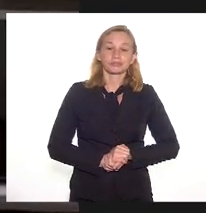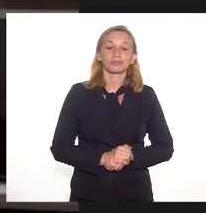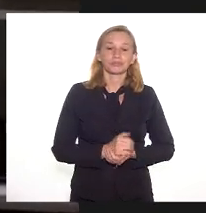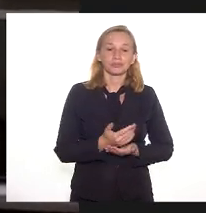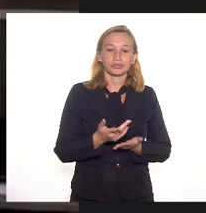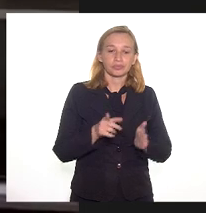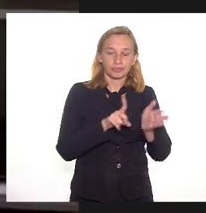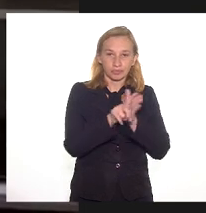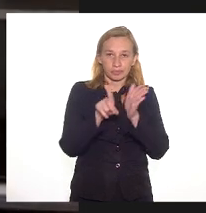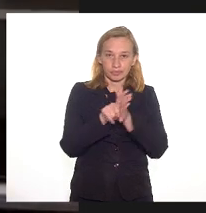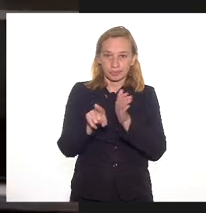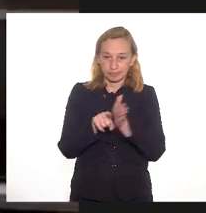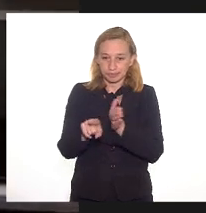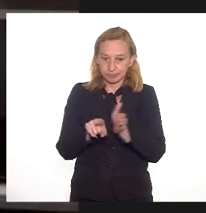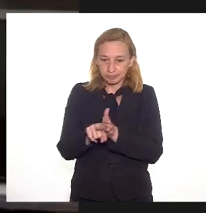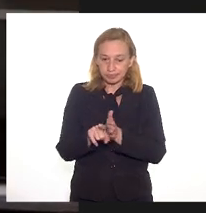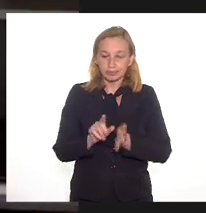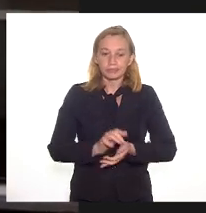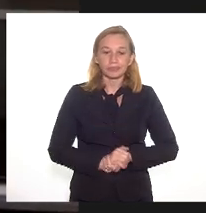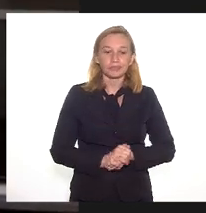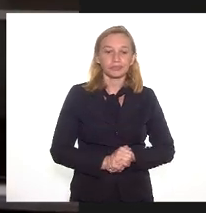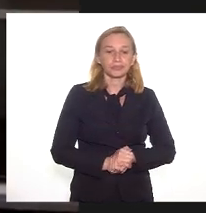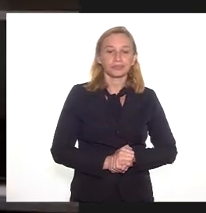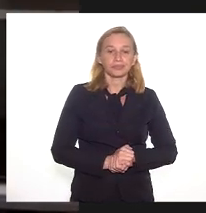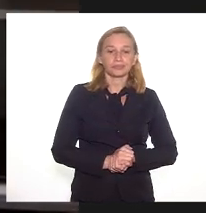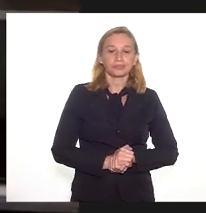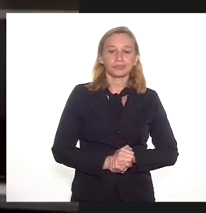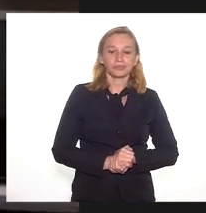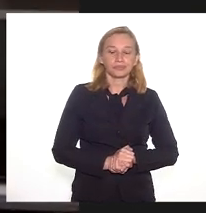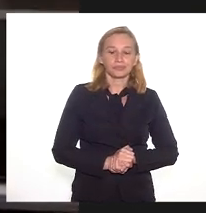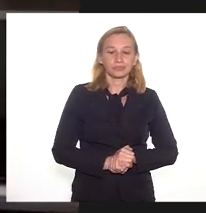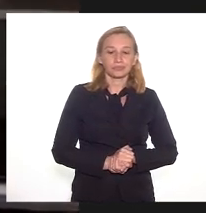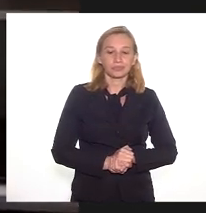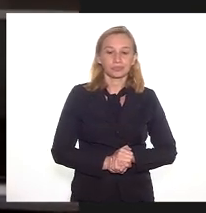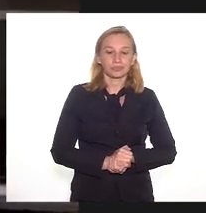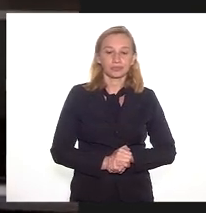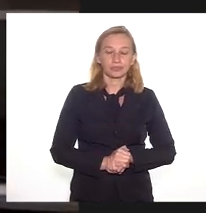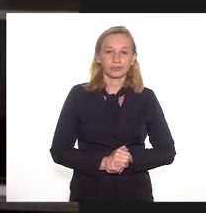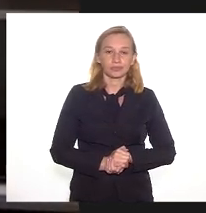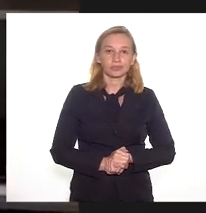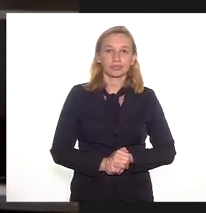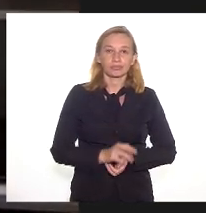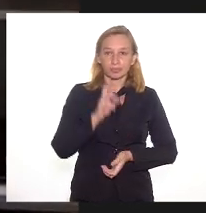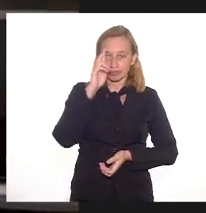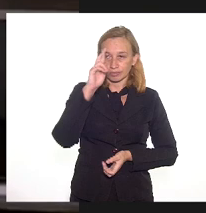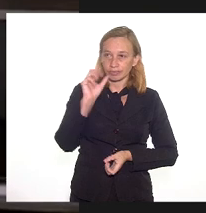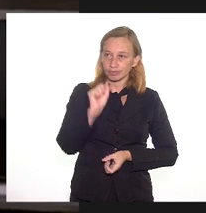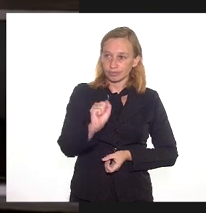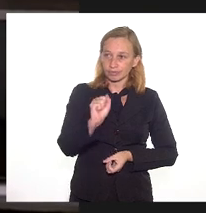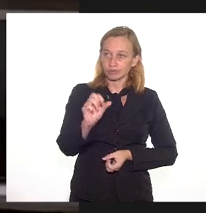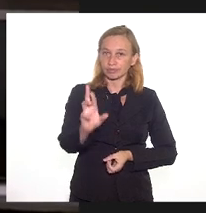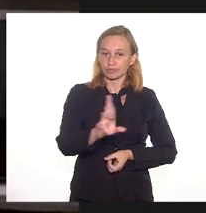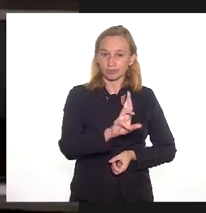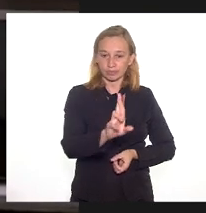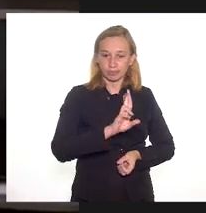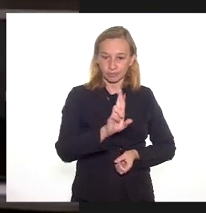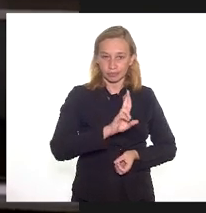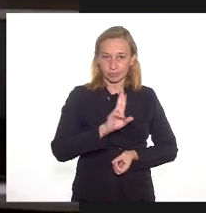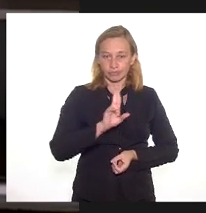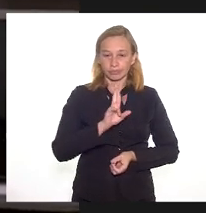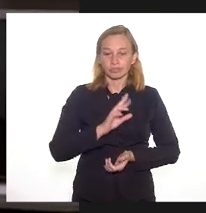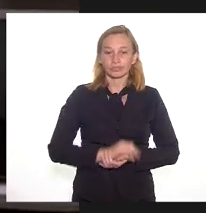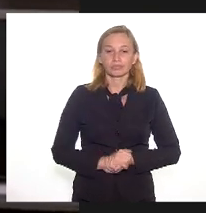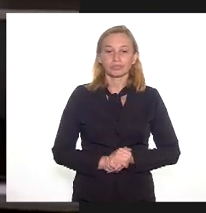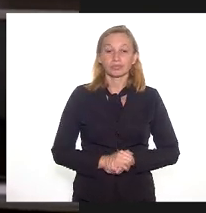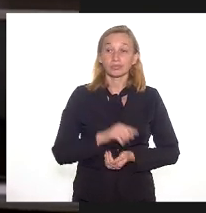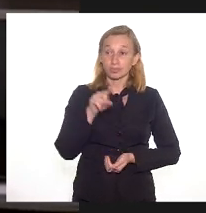algumas perguntas, né, para que você, na medida do possível, possa estar respondendo. E aquilo